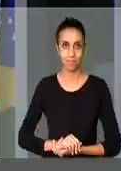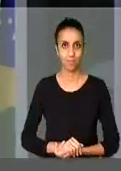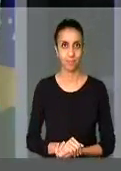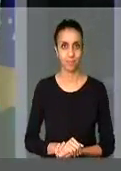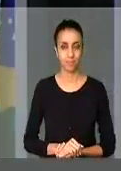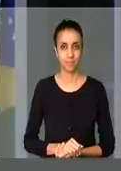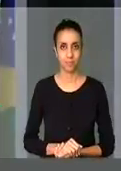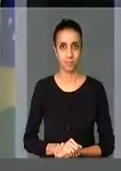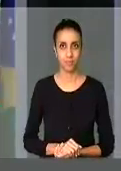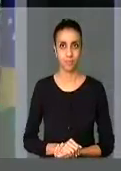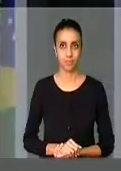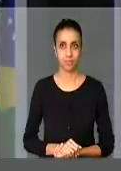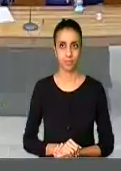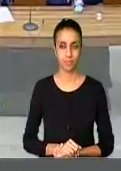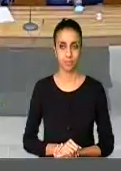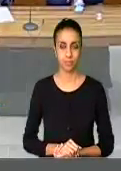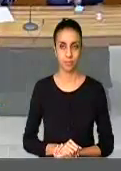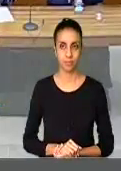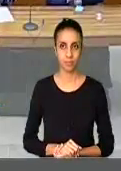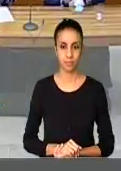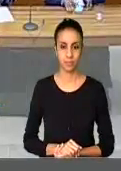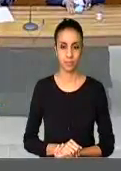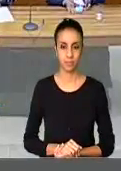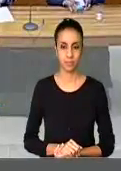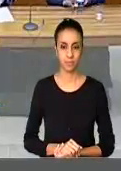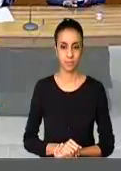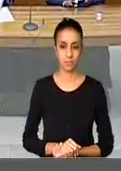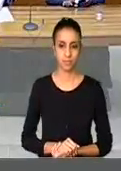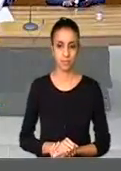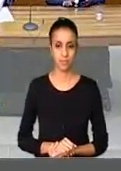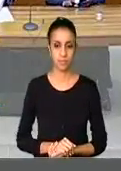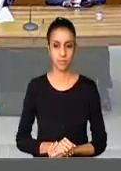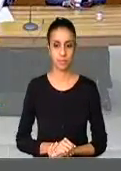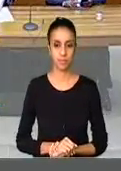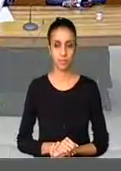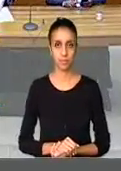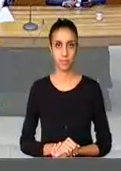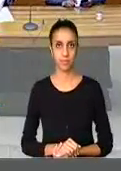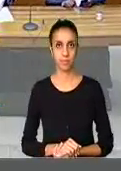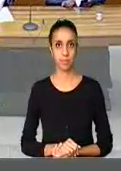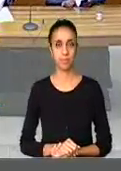Grande discurso